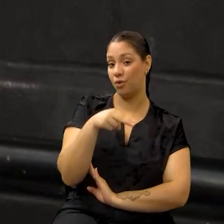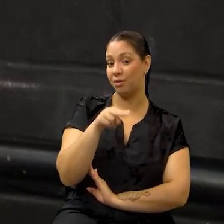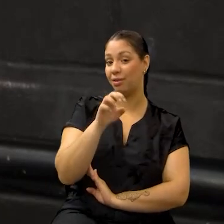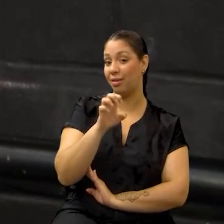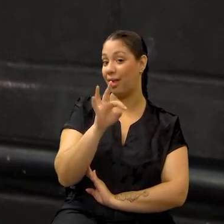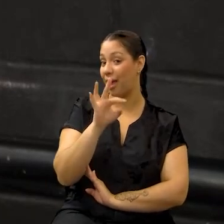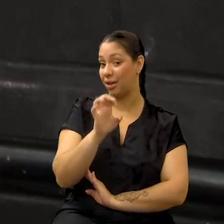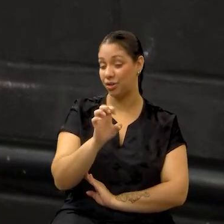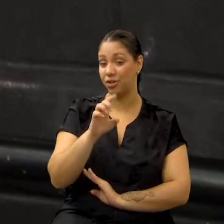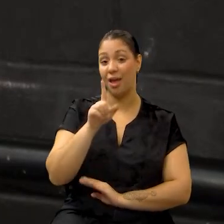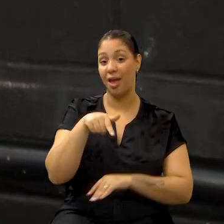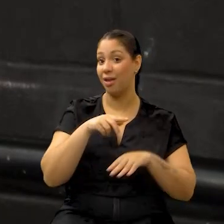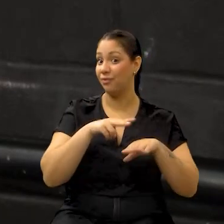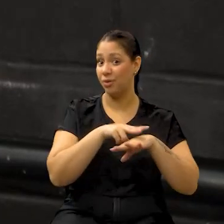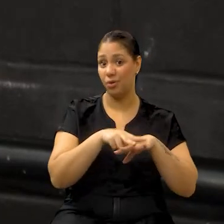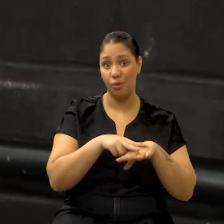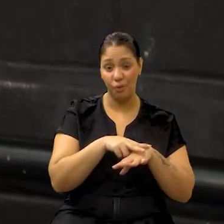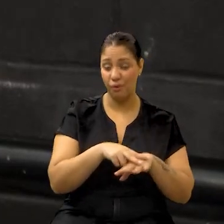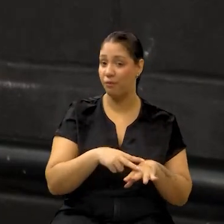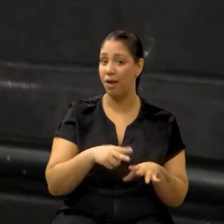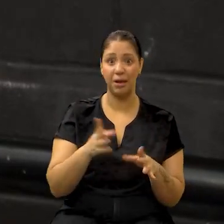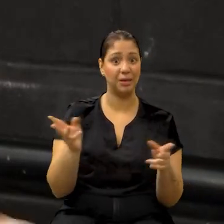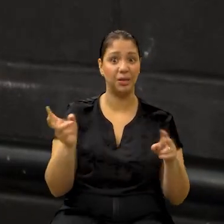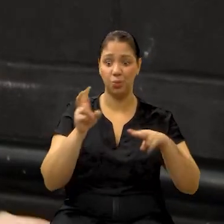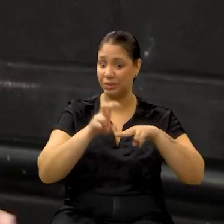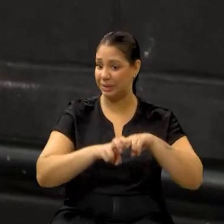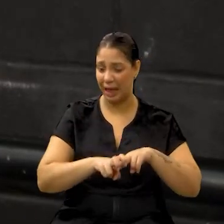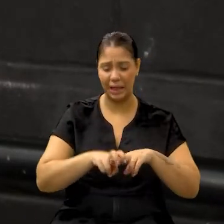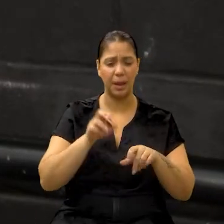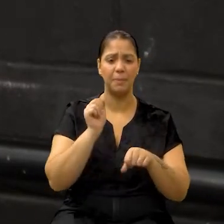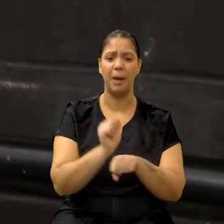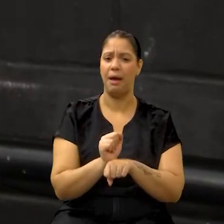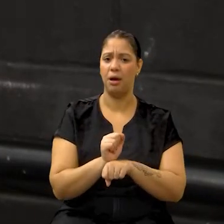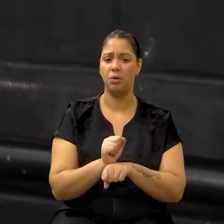Ivonete se torna viúva e agora ela não se senta mais.